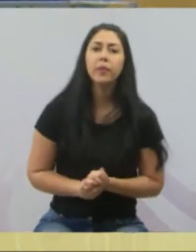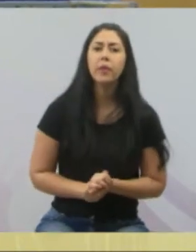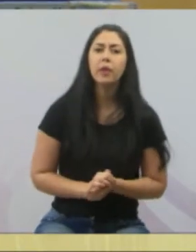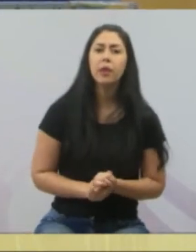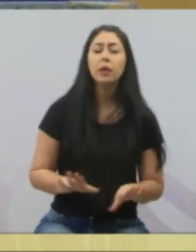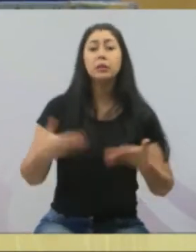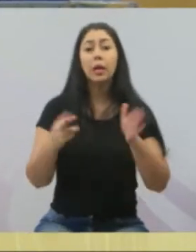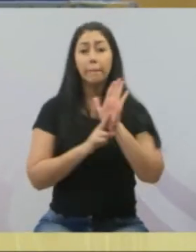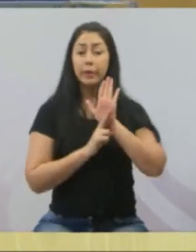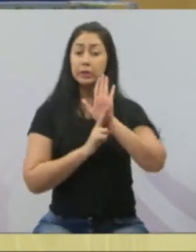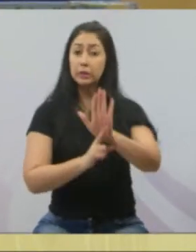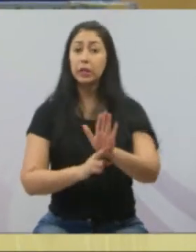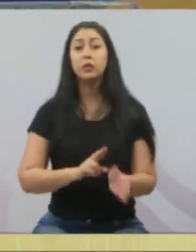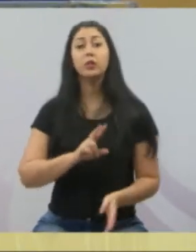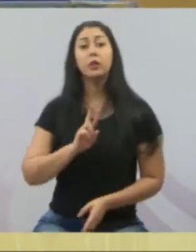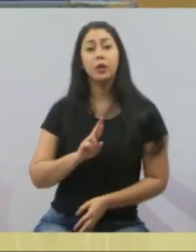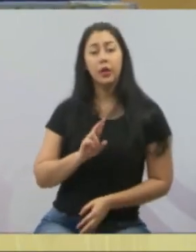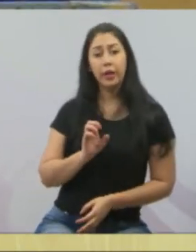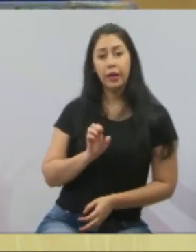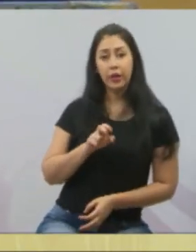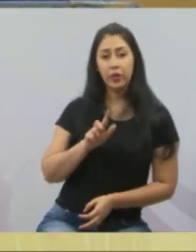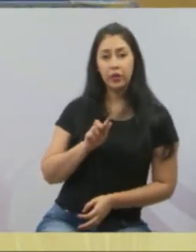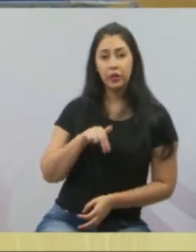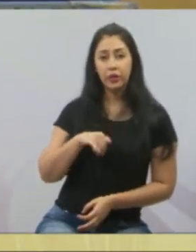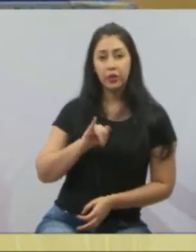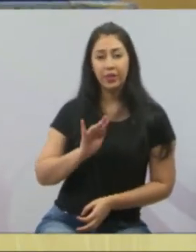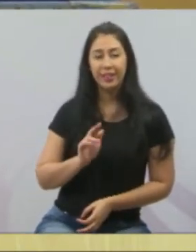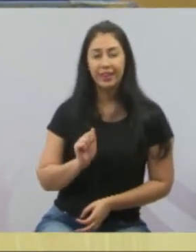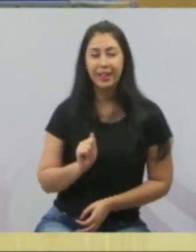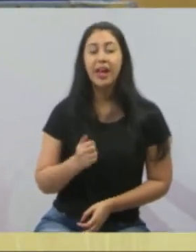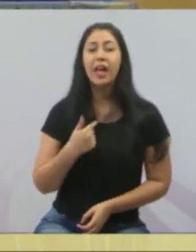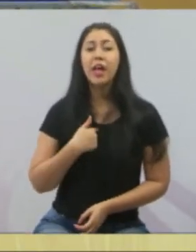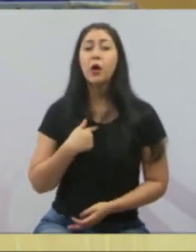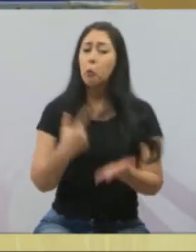dispensada, subscrevemos. Vereador Valmir Parque do Meia Lua.